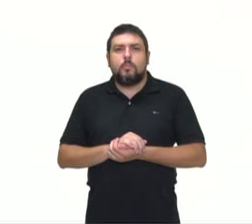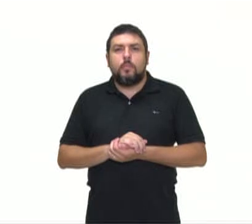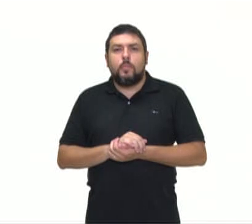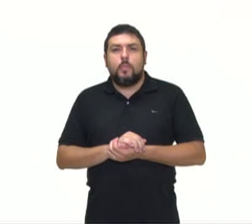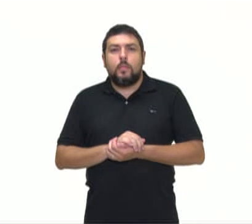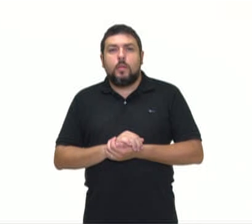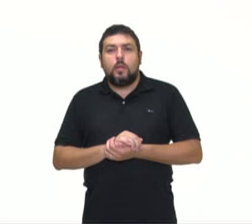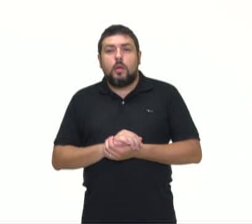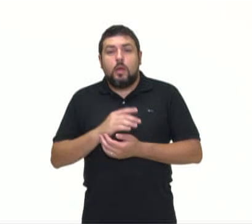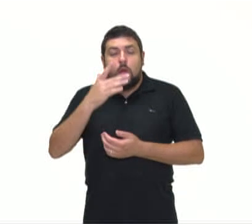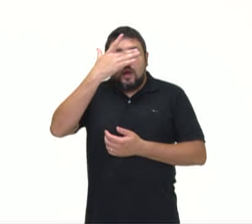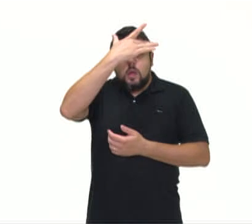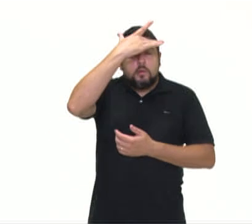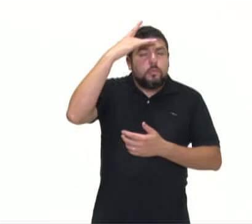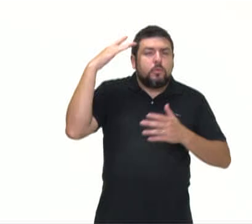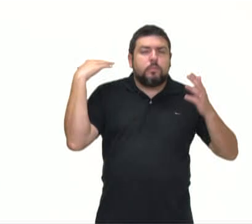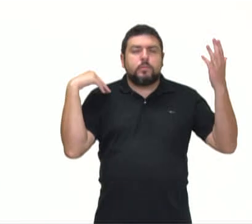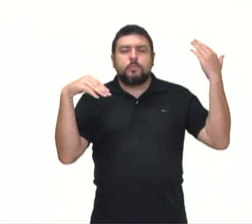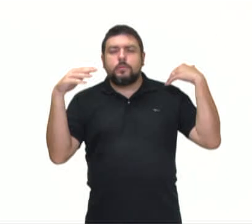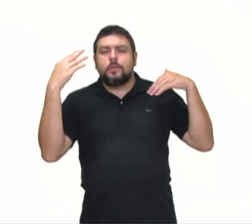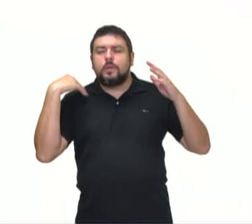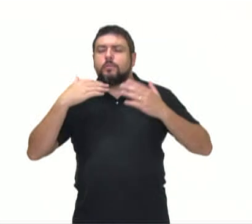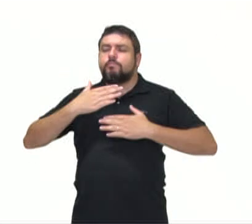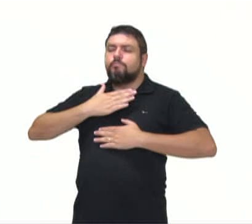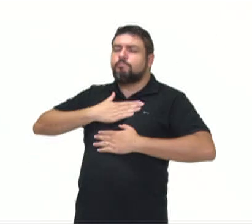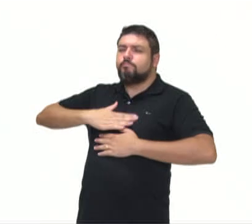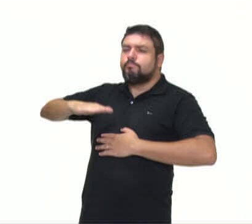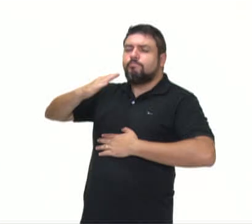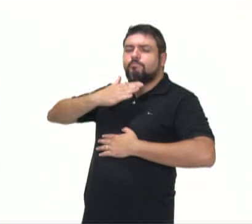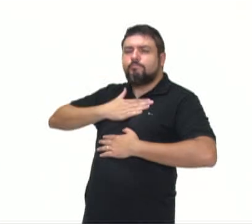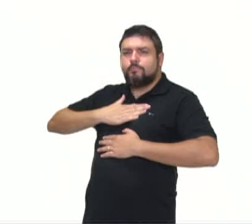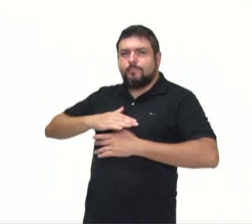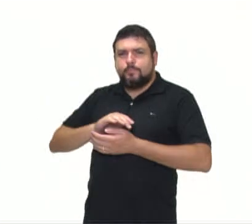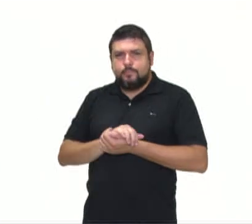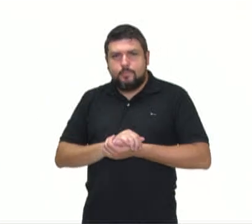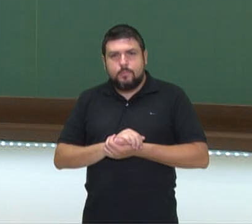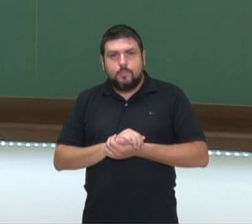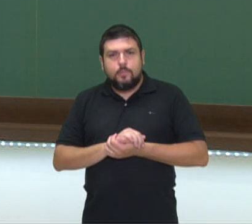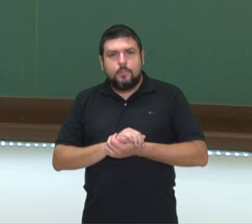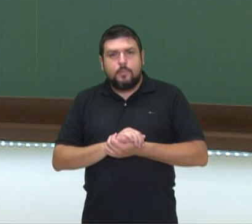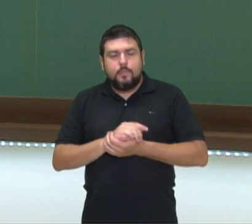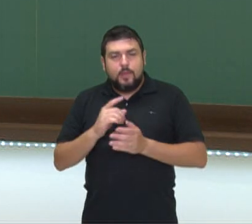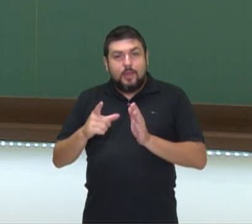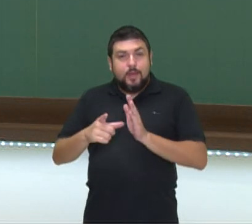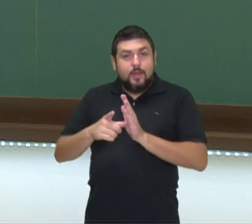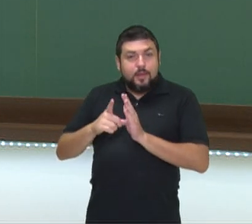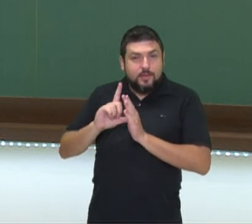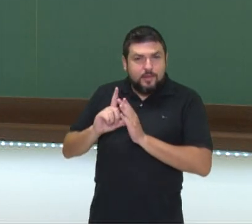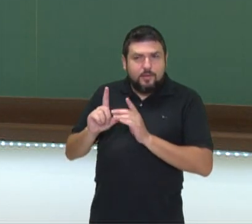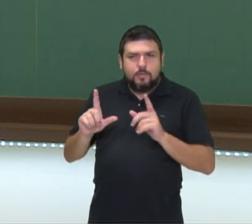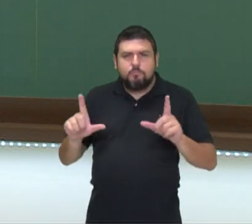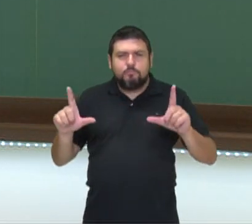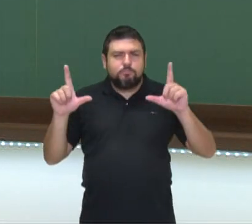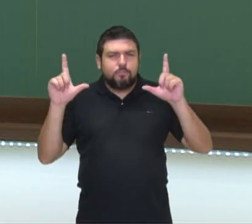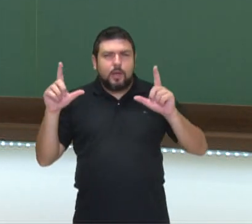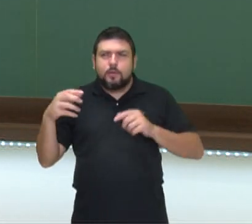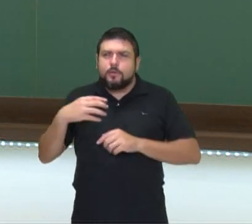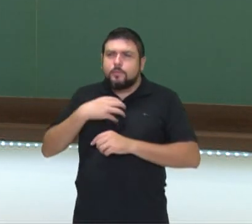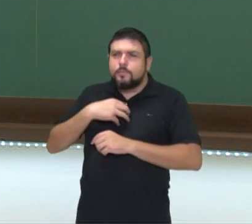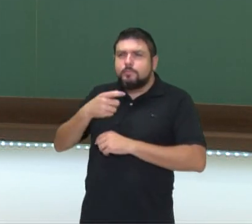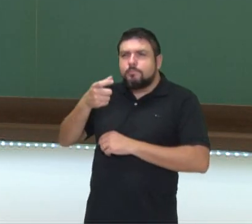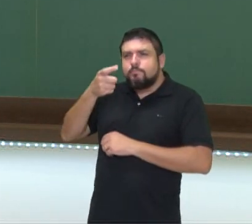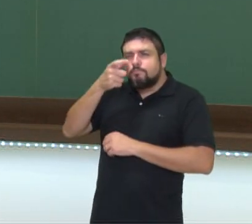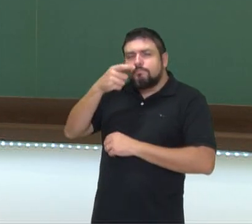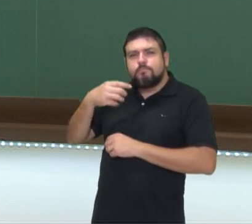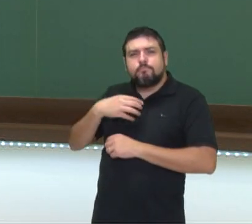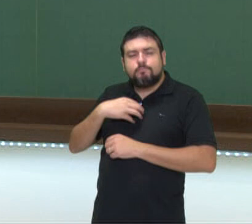passeiam tranquilas. Se você reparar bem, são as ideias que tínhamos nos predicados anteriores, nas orações anteriores.